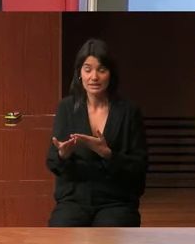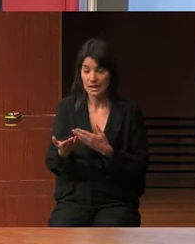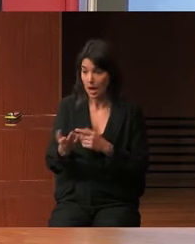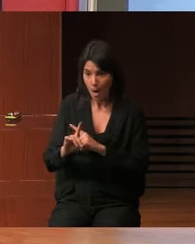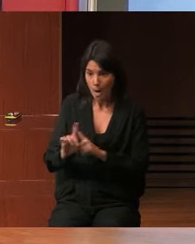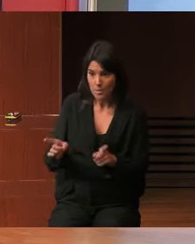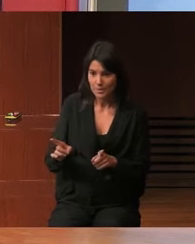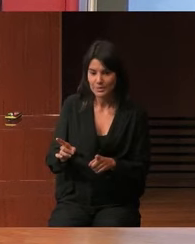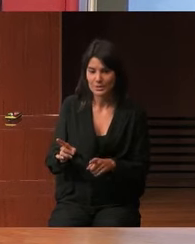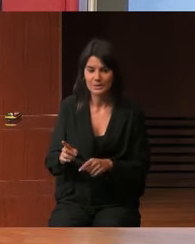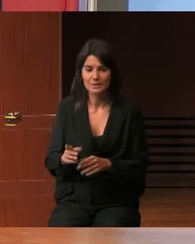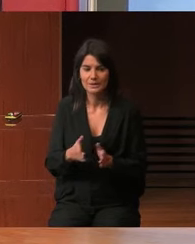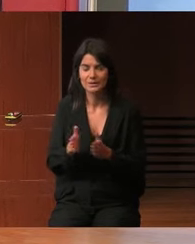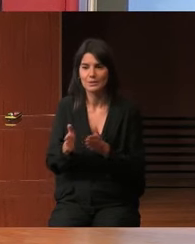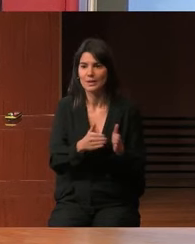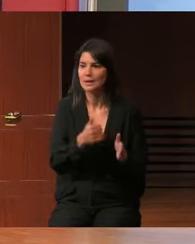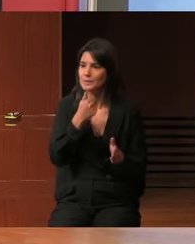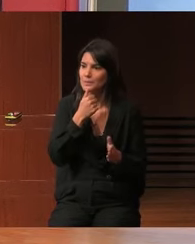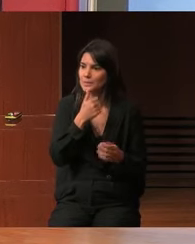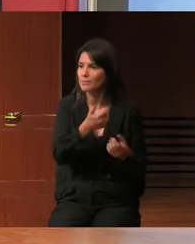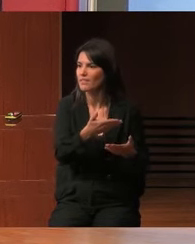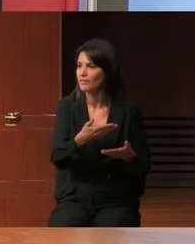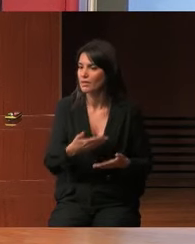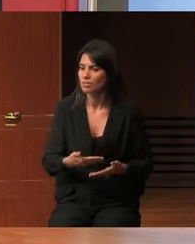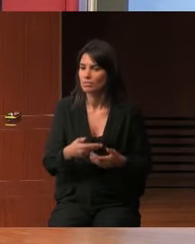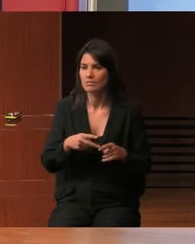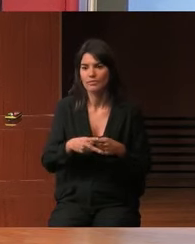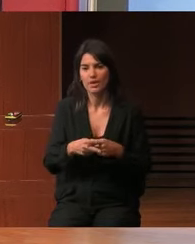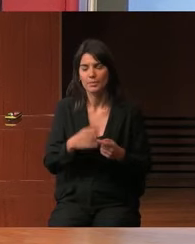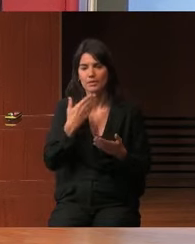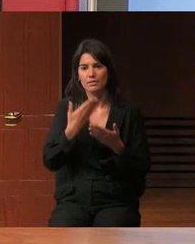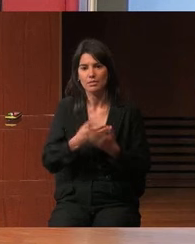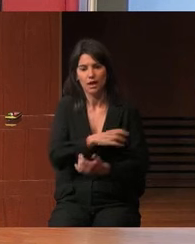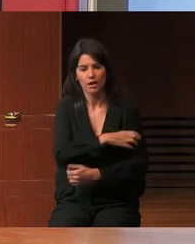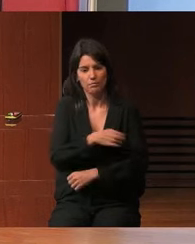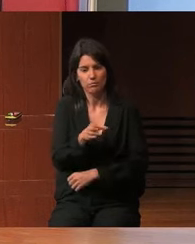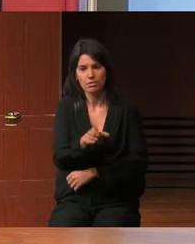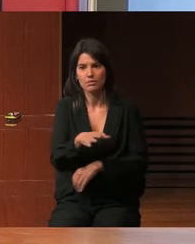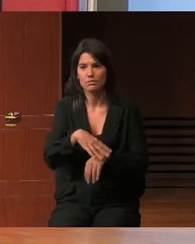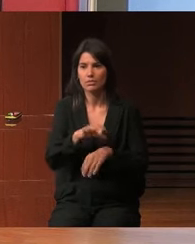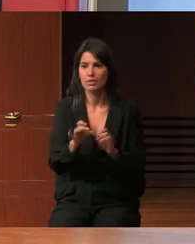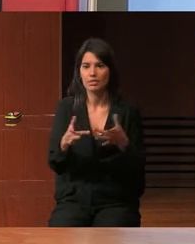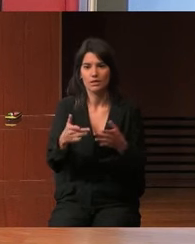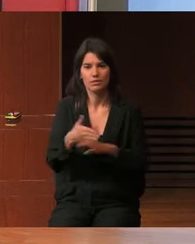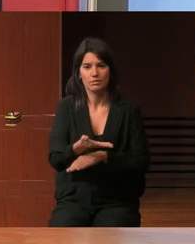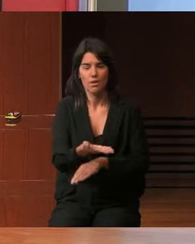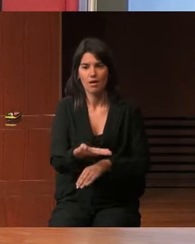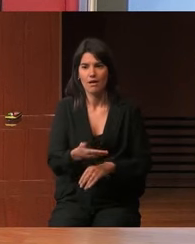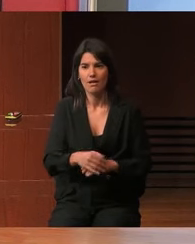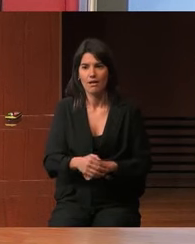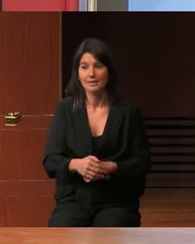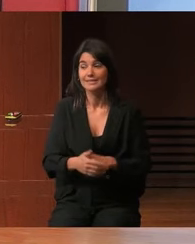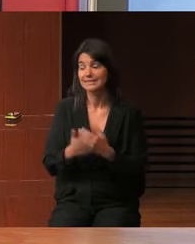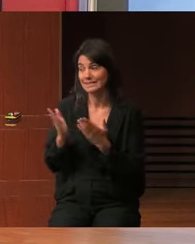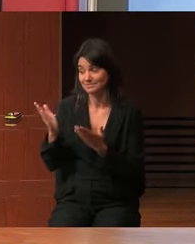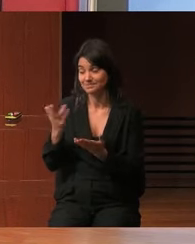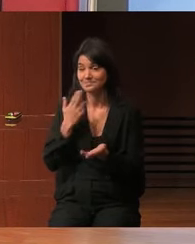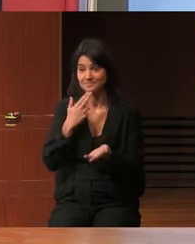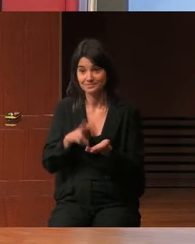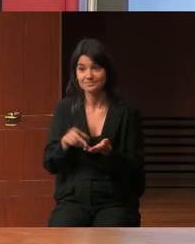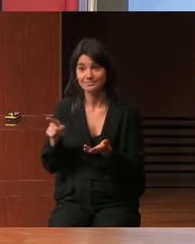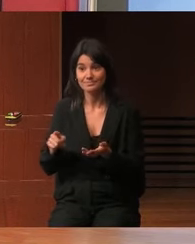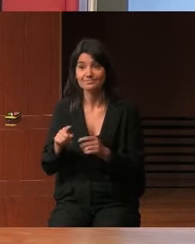proibido, como é que ao mesmo tempo é bem-vindo como ferramenta de empoderamento através da internet, por exemplo? Exatamente, essa é a grande questão,